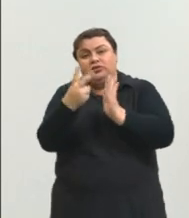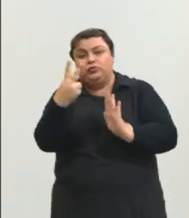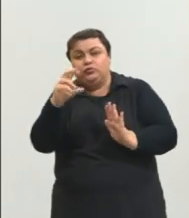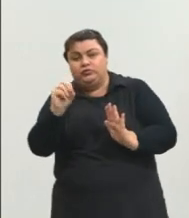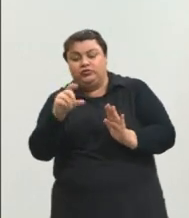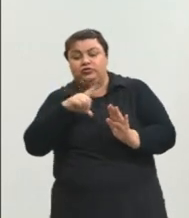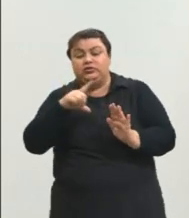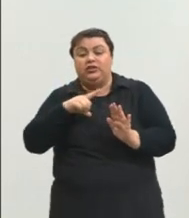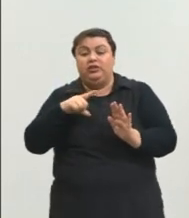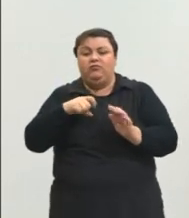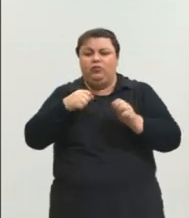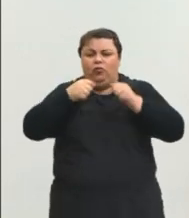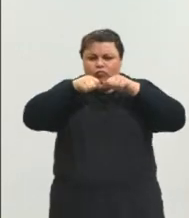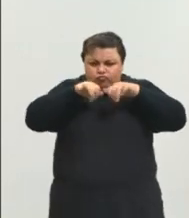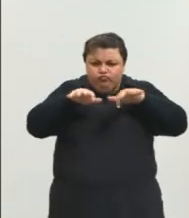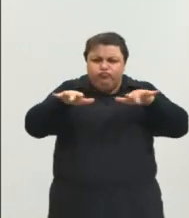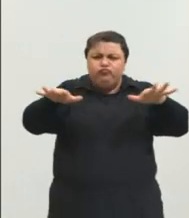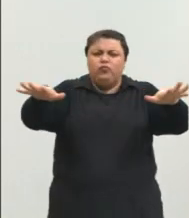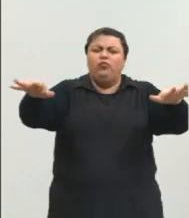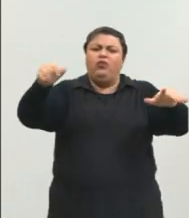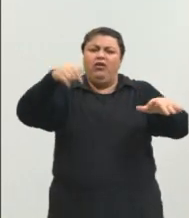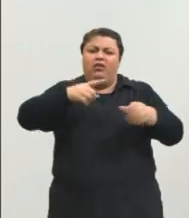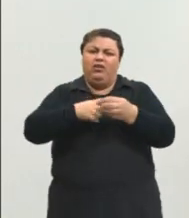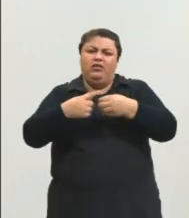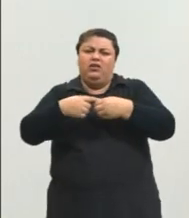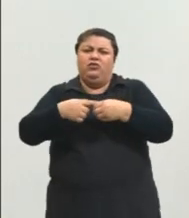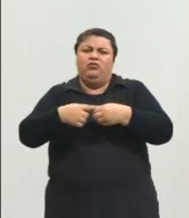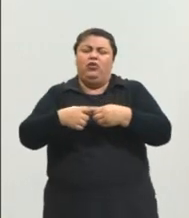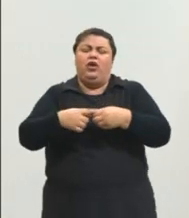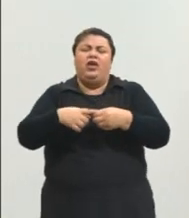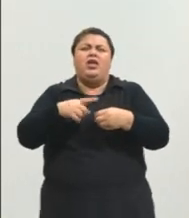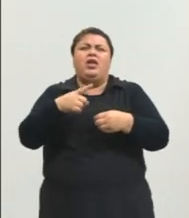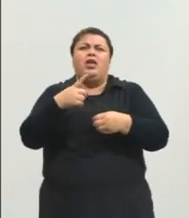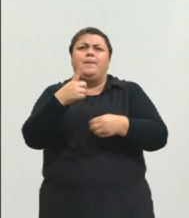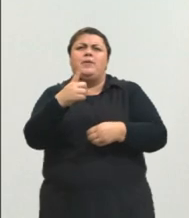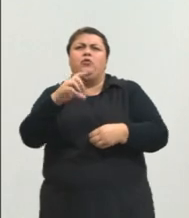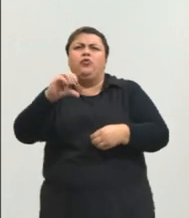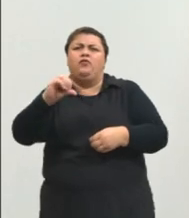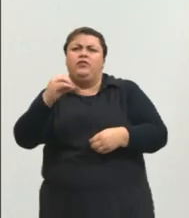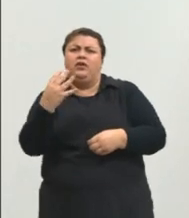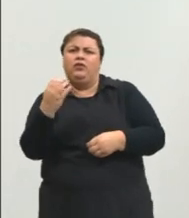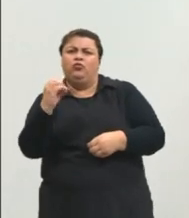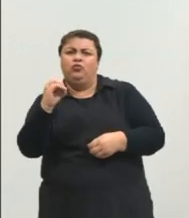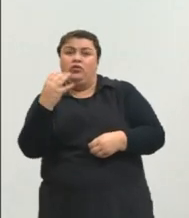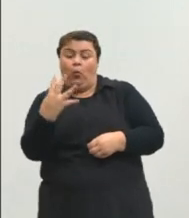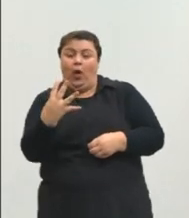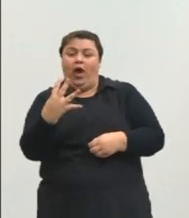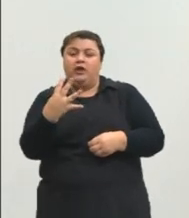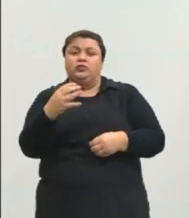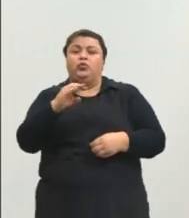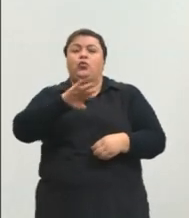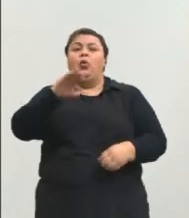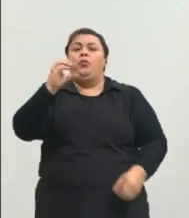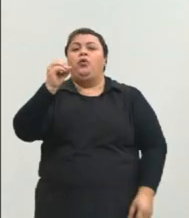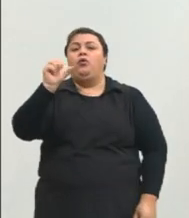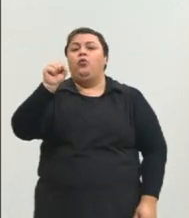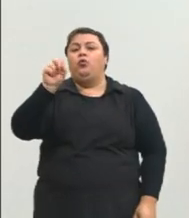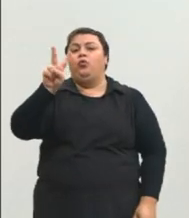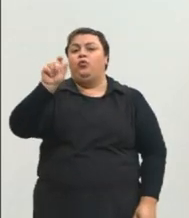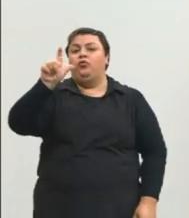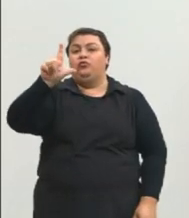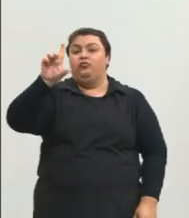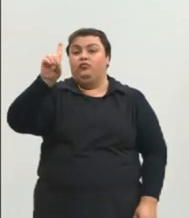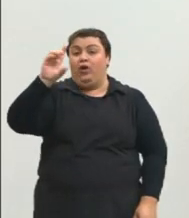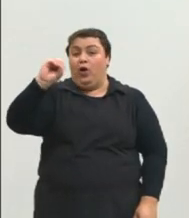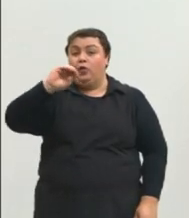E teve a revolta da vacina, né? Em 1904, Oswaldo Cruz torna essa vacinação